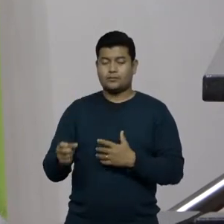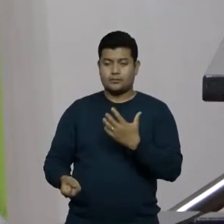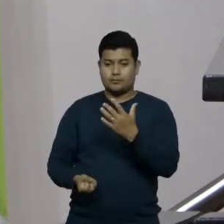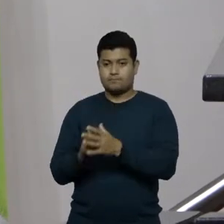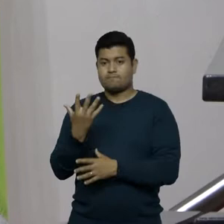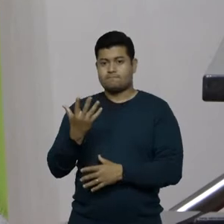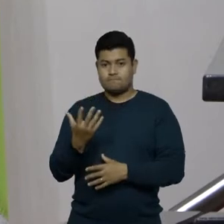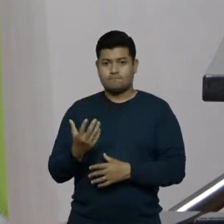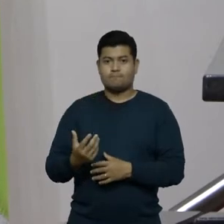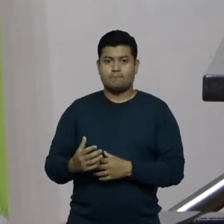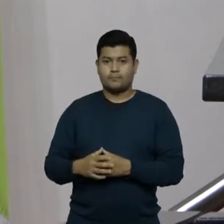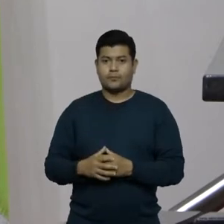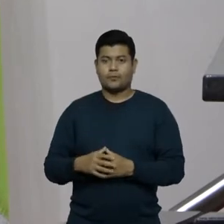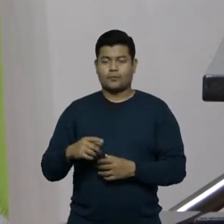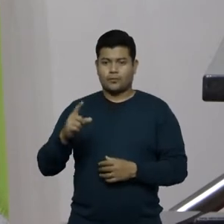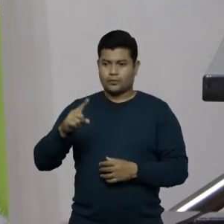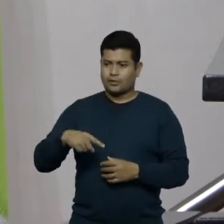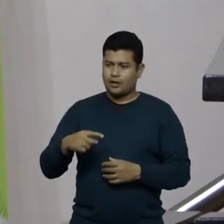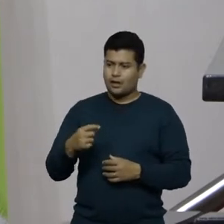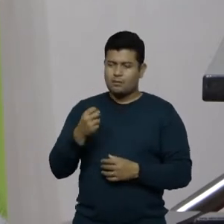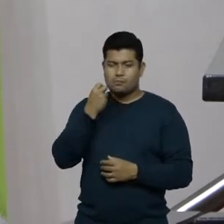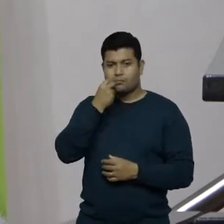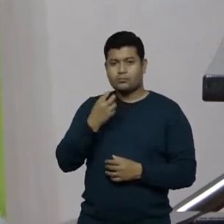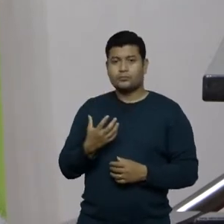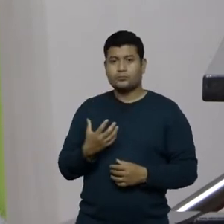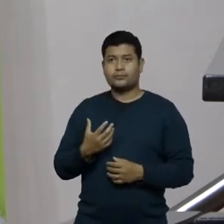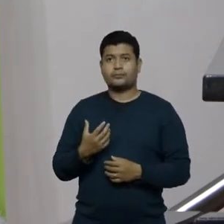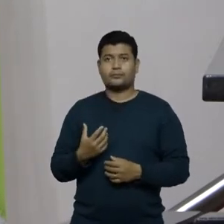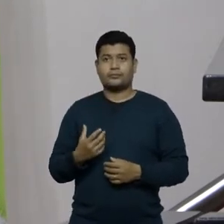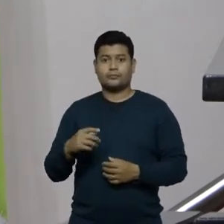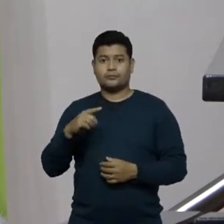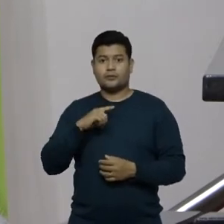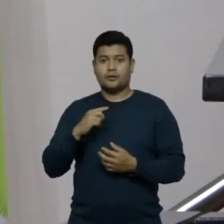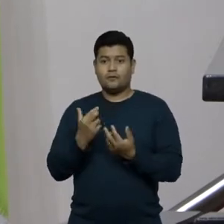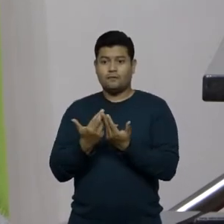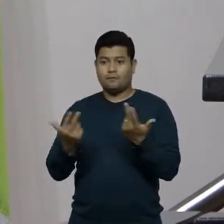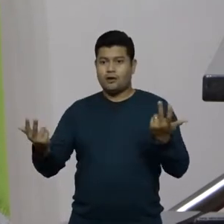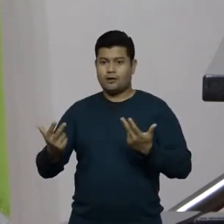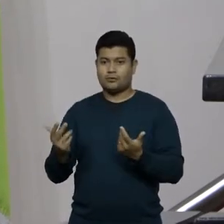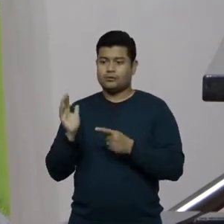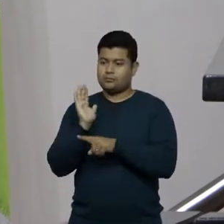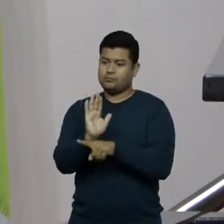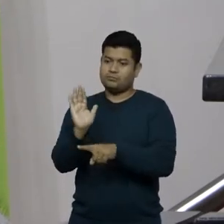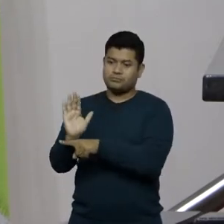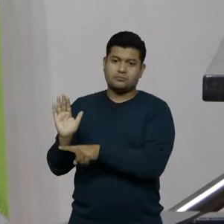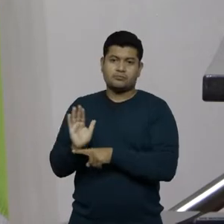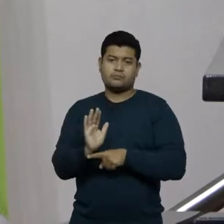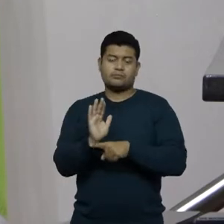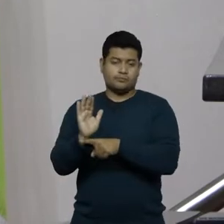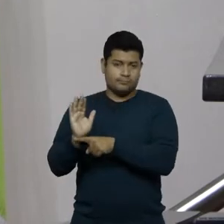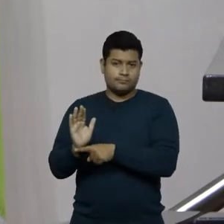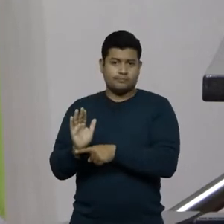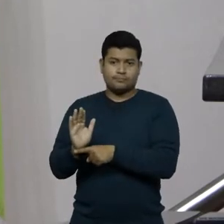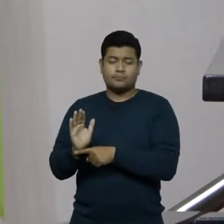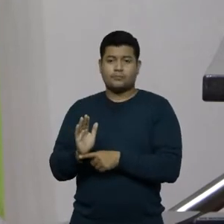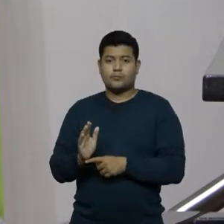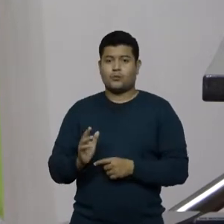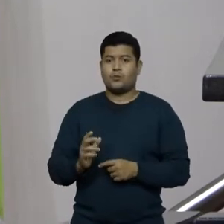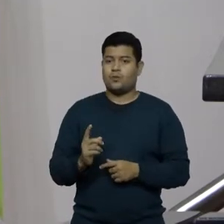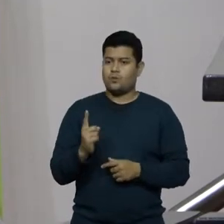a e é uma realização que ela tem várias mãos uma delas